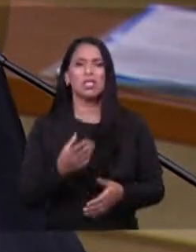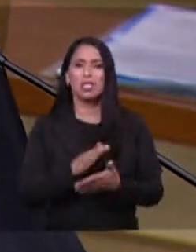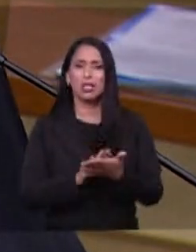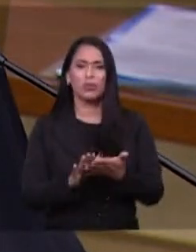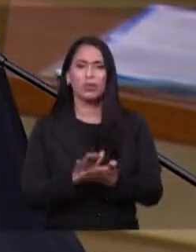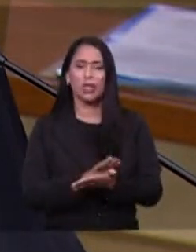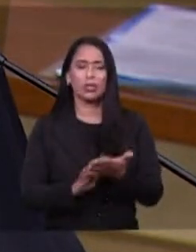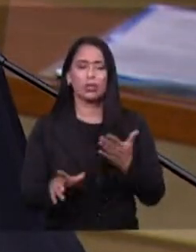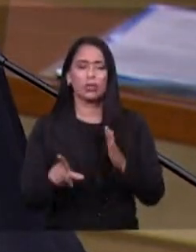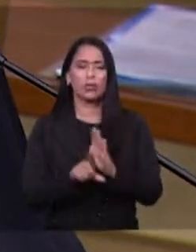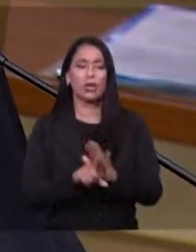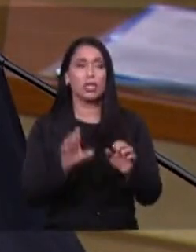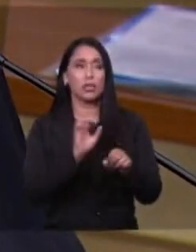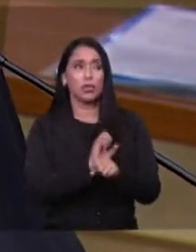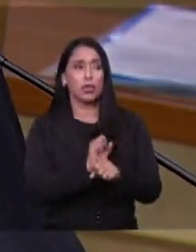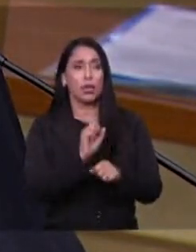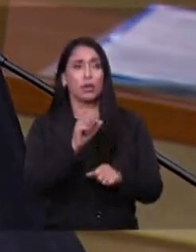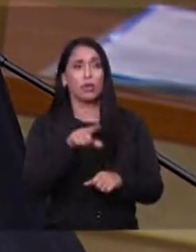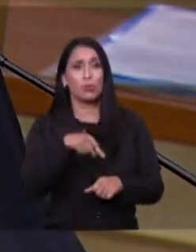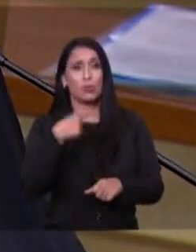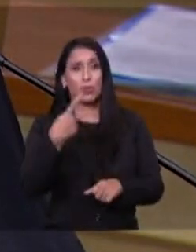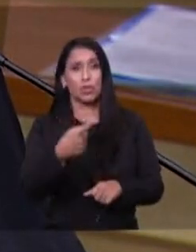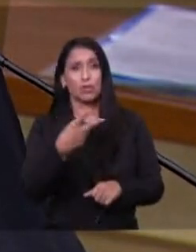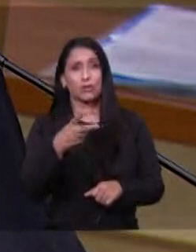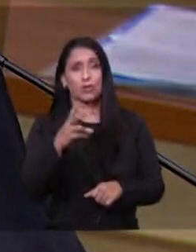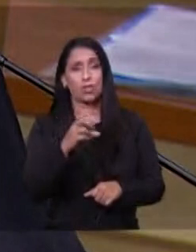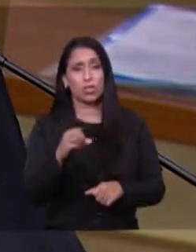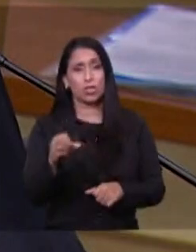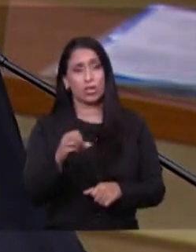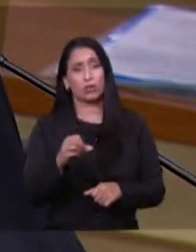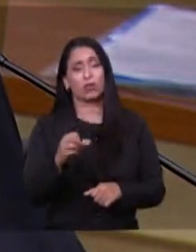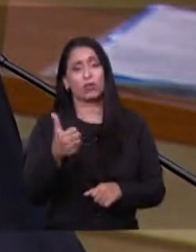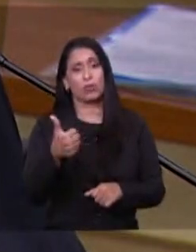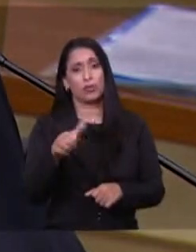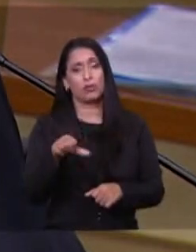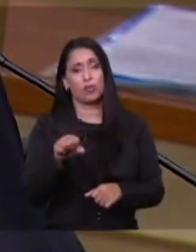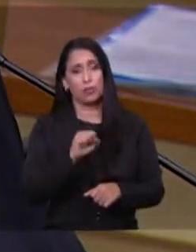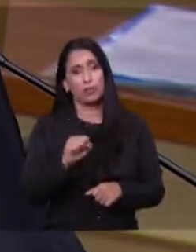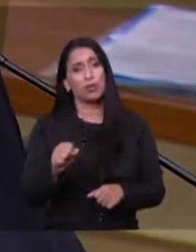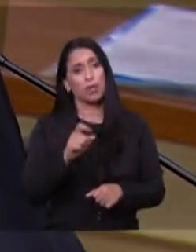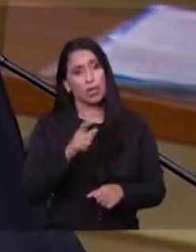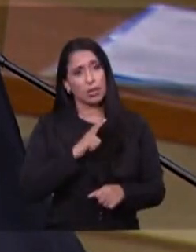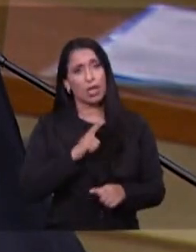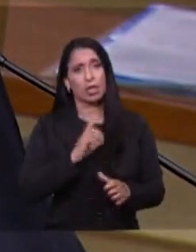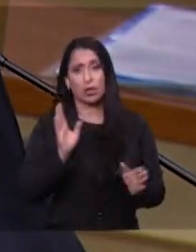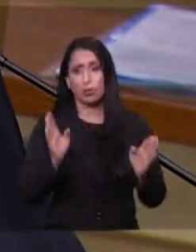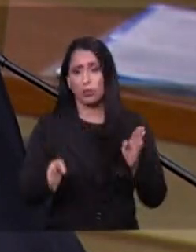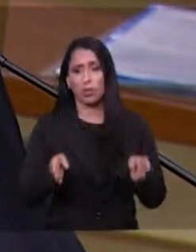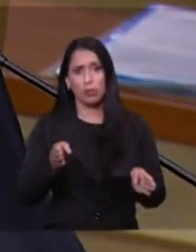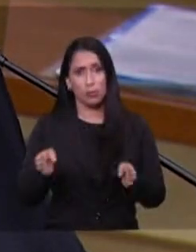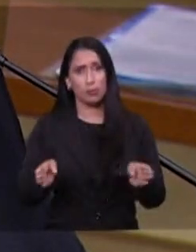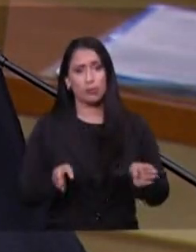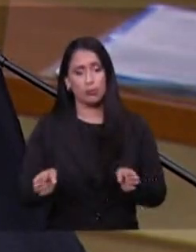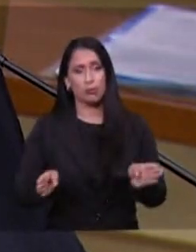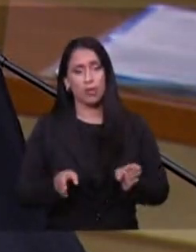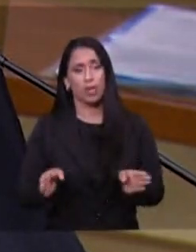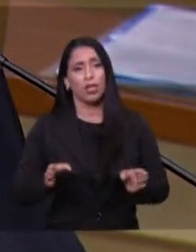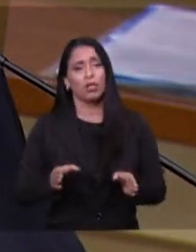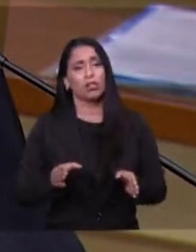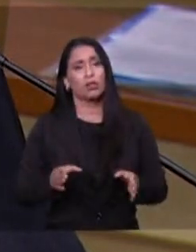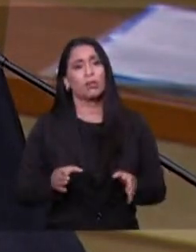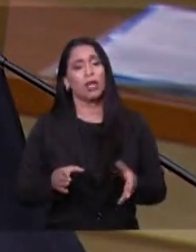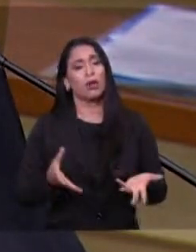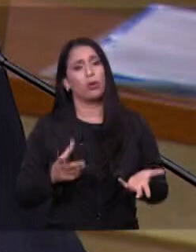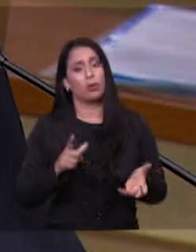estadual promulgada mais de 20 anos depois da Constituição de 1988 estabeleça um limite temporal para o requerimento de reconhecimento do caráter tradicional